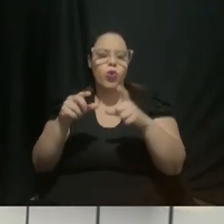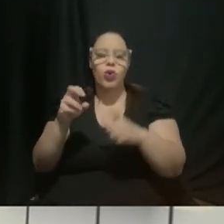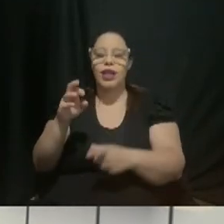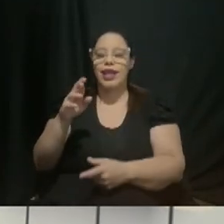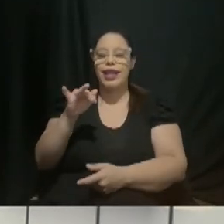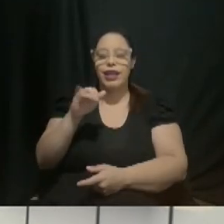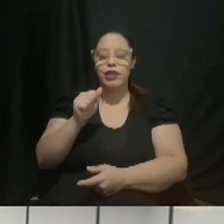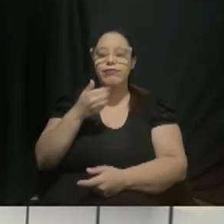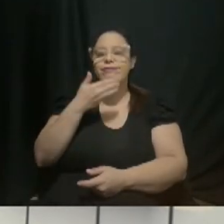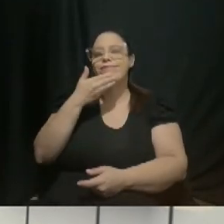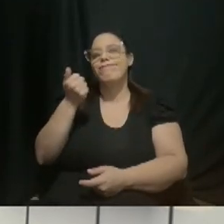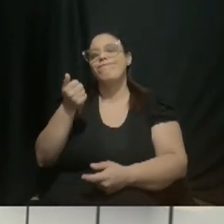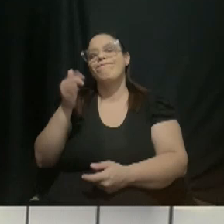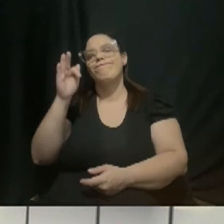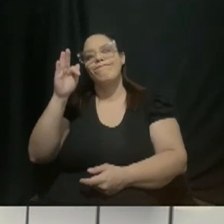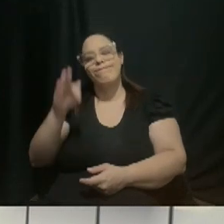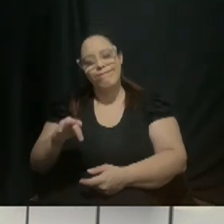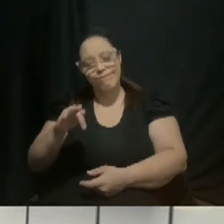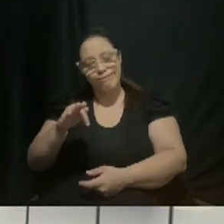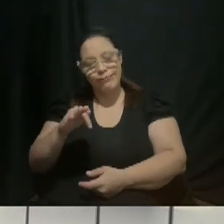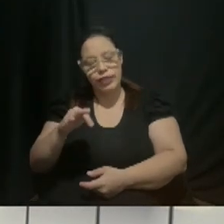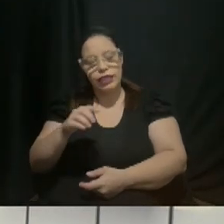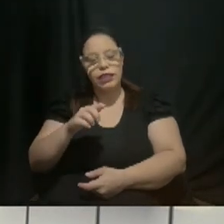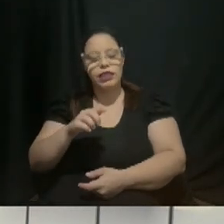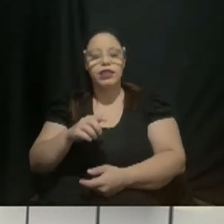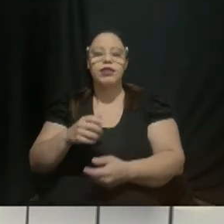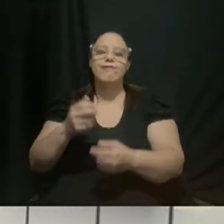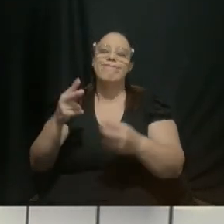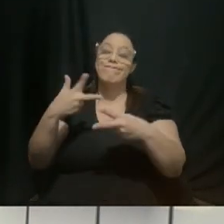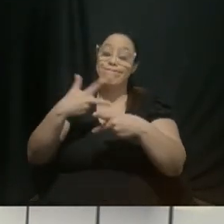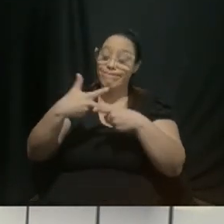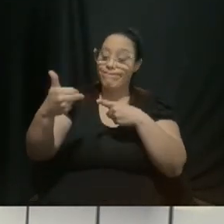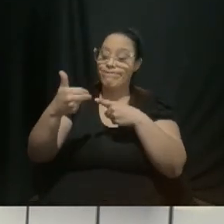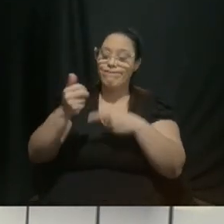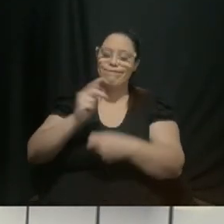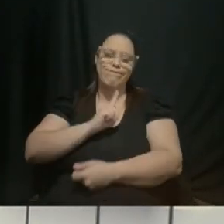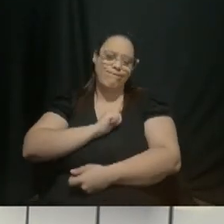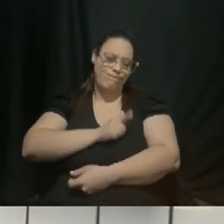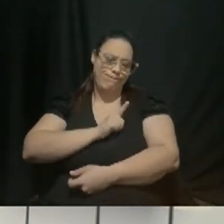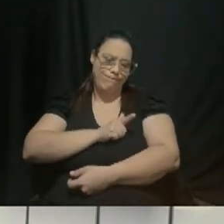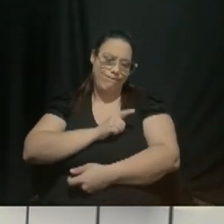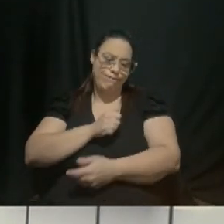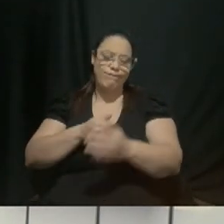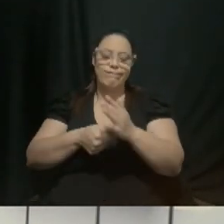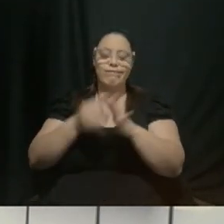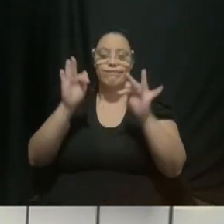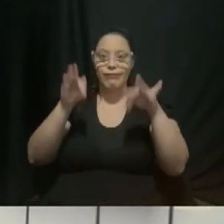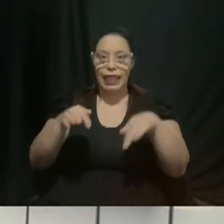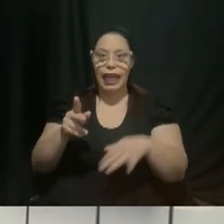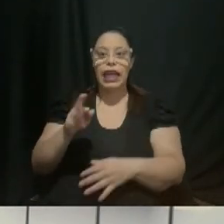da partida e saiu com a vitória. O Bugre terminou o primeiro turno na lanterna.